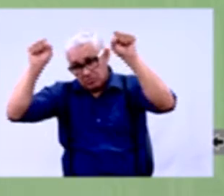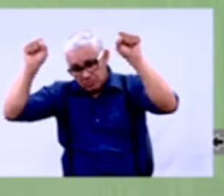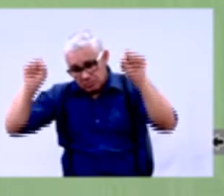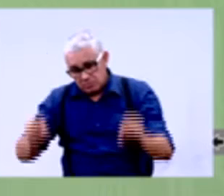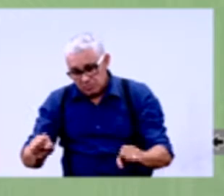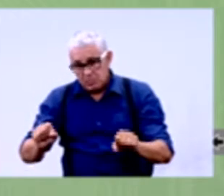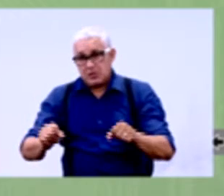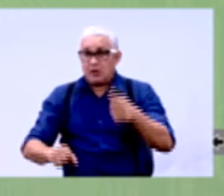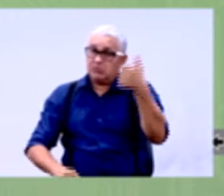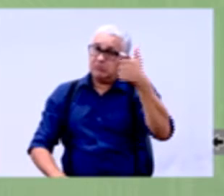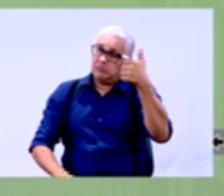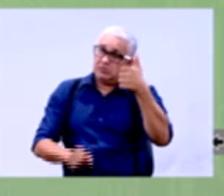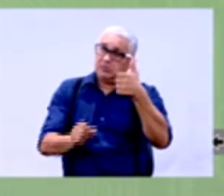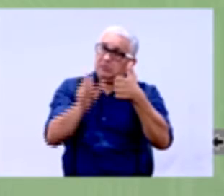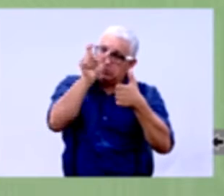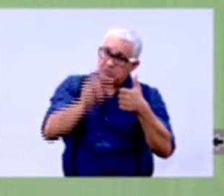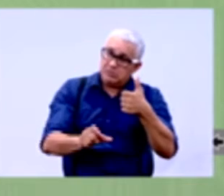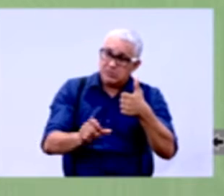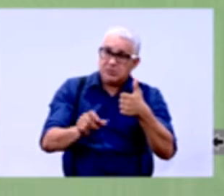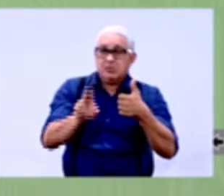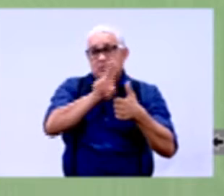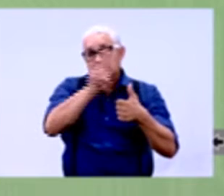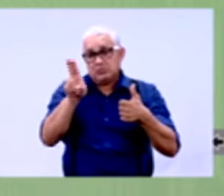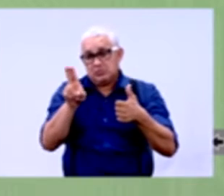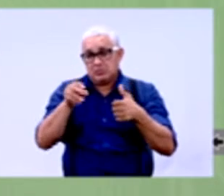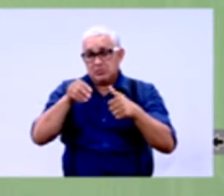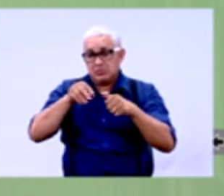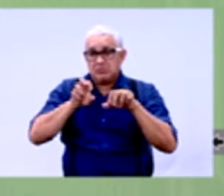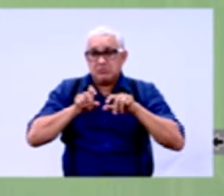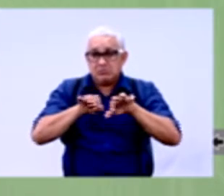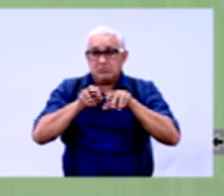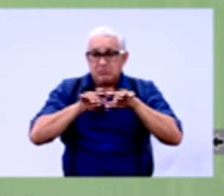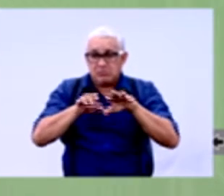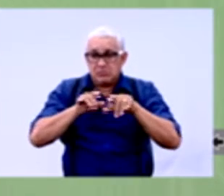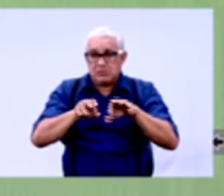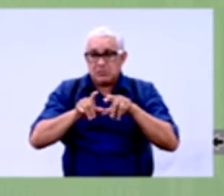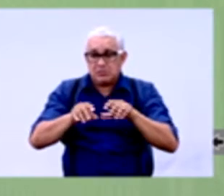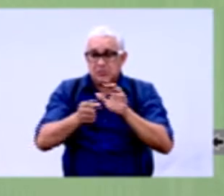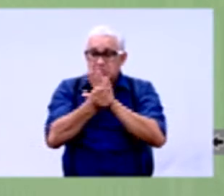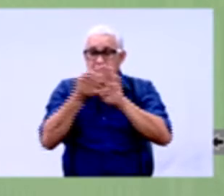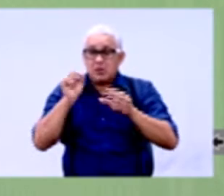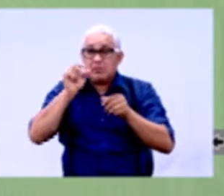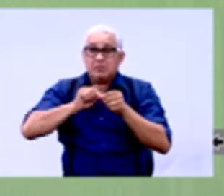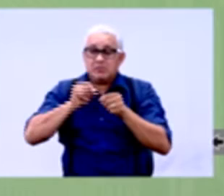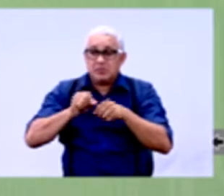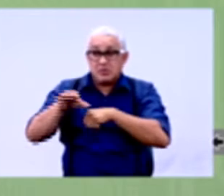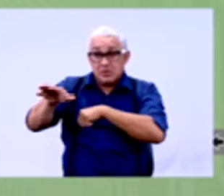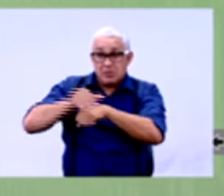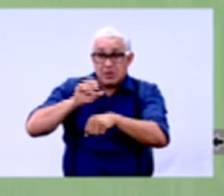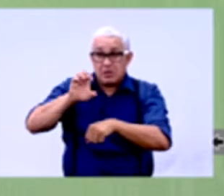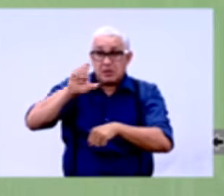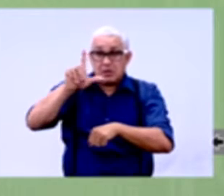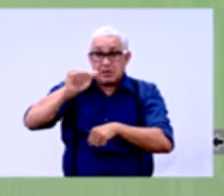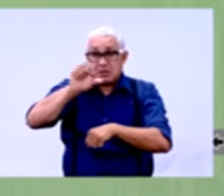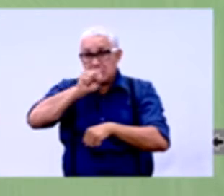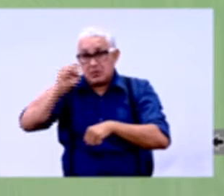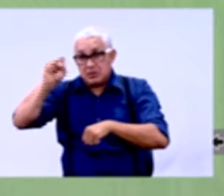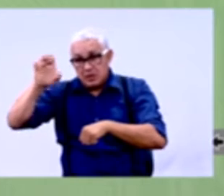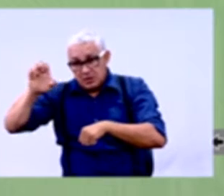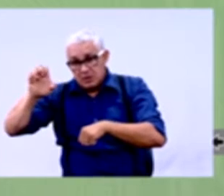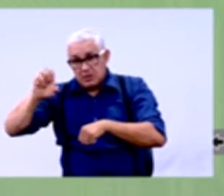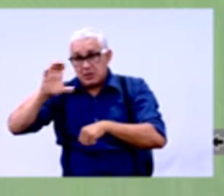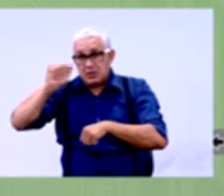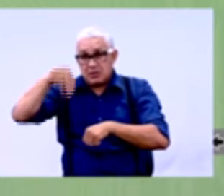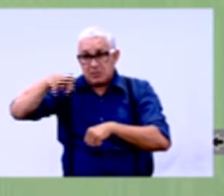no primeiro momento, ele informa o nome para a aplicação, e aí a aplicação vai fazer o quê? Vai chamar a classe da